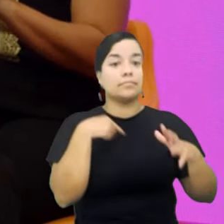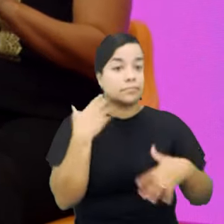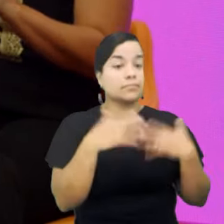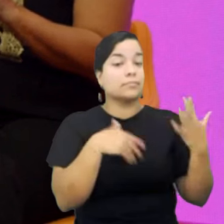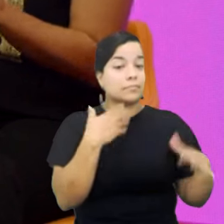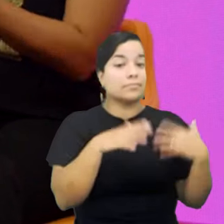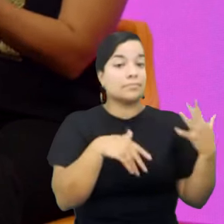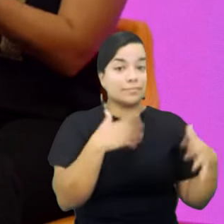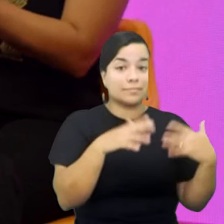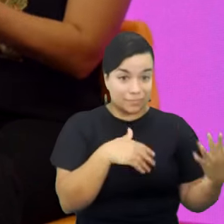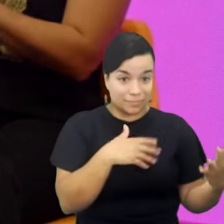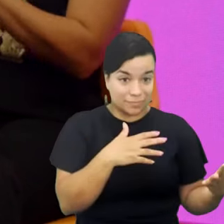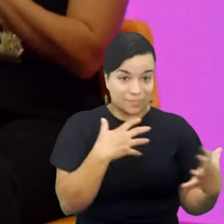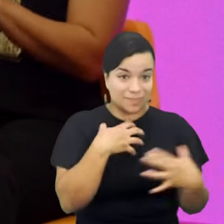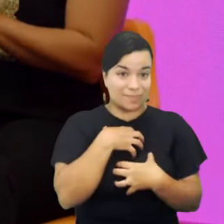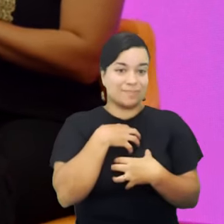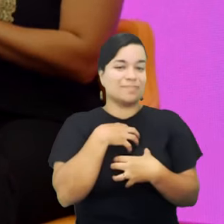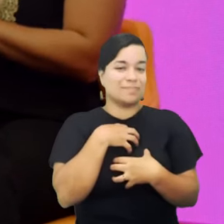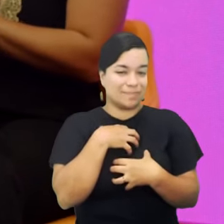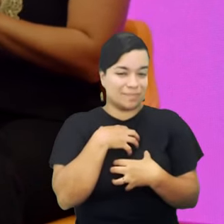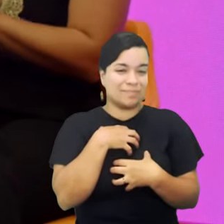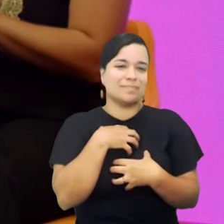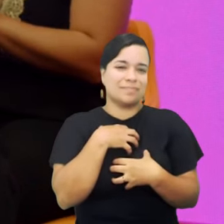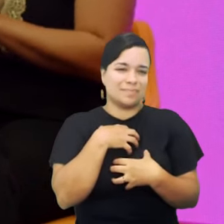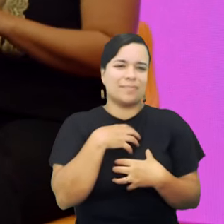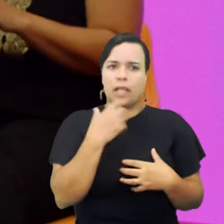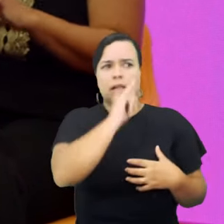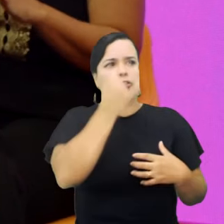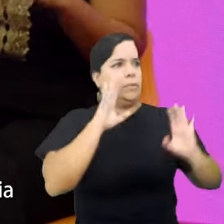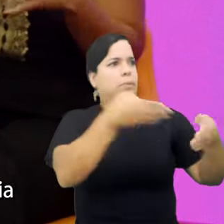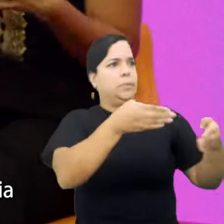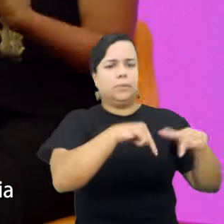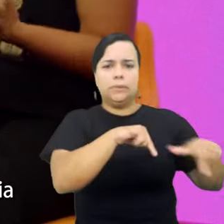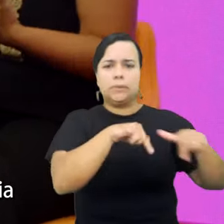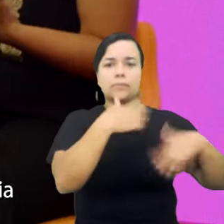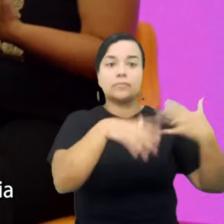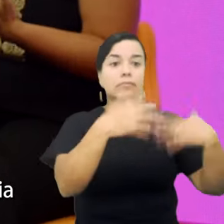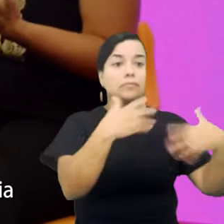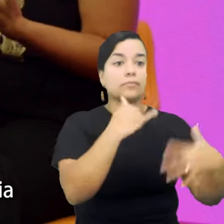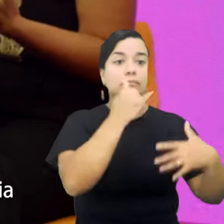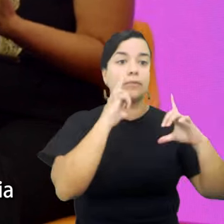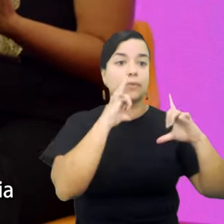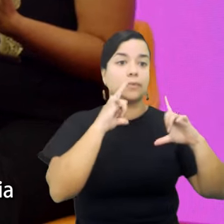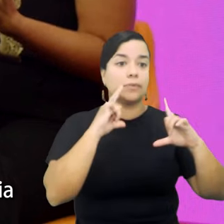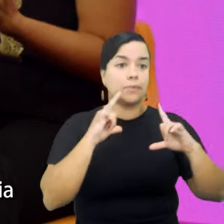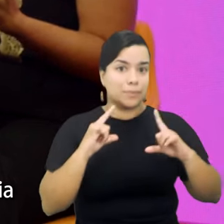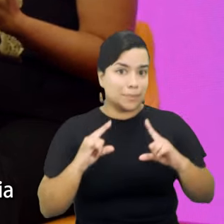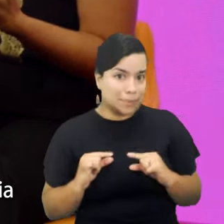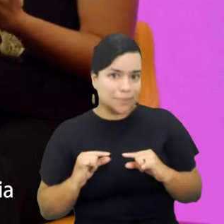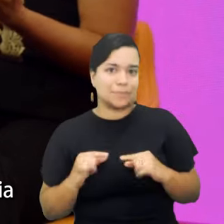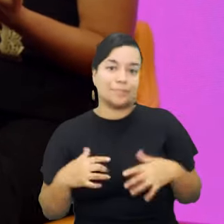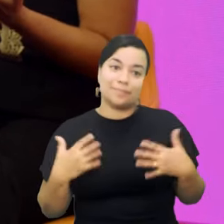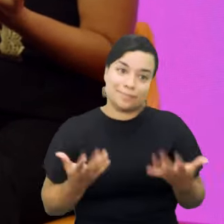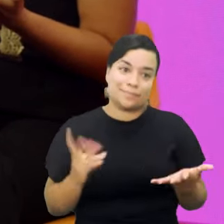essa situação e é energia total, 100% no trabalho. E é que aí, a gente não quer cuidar daquilo, a gente muda a energia, né? Pega toda